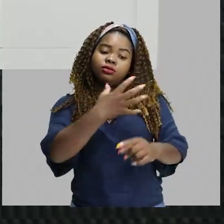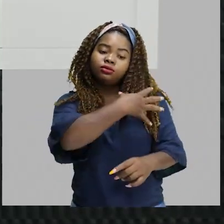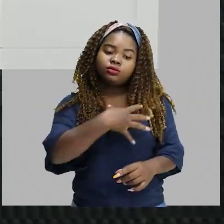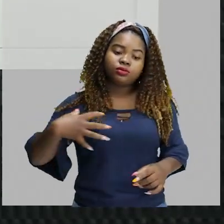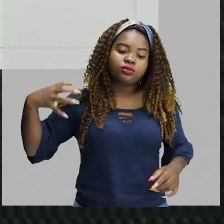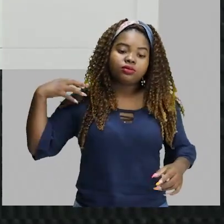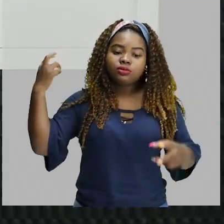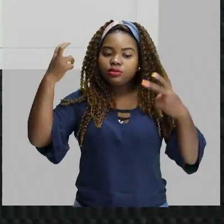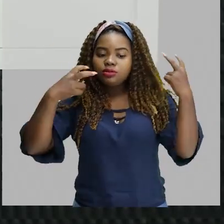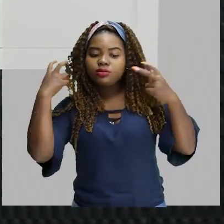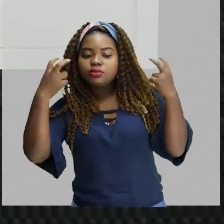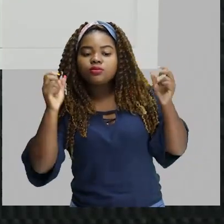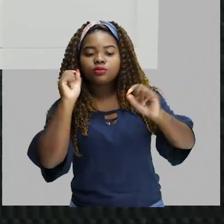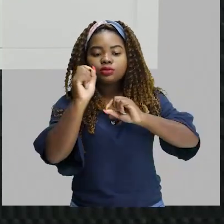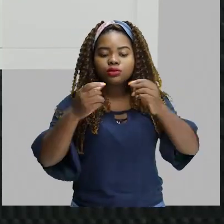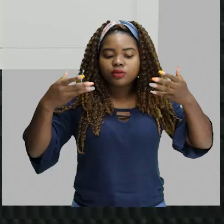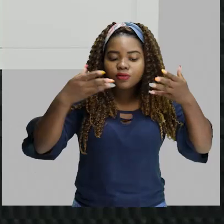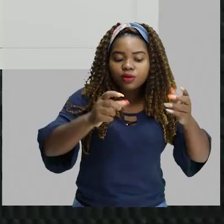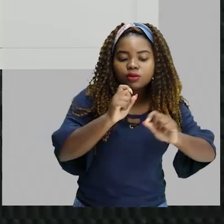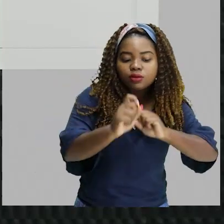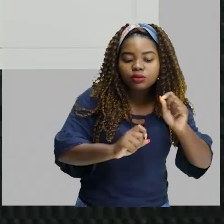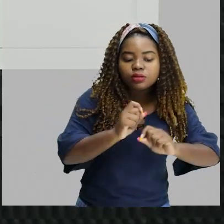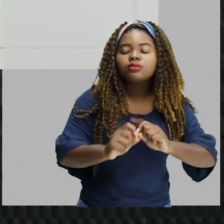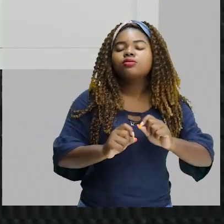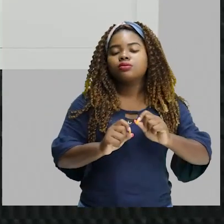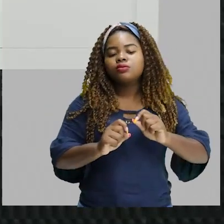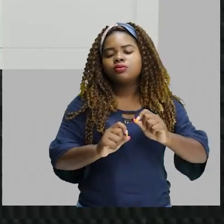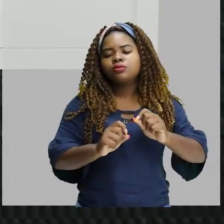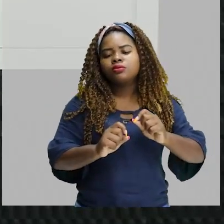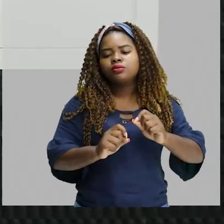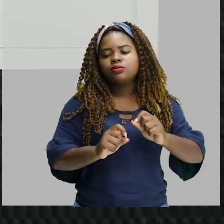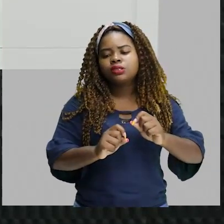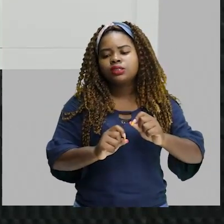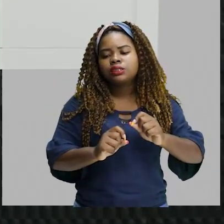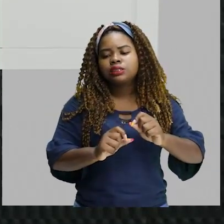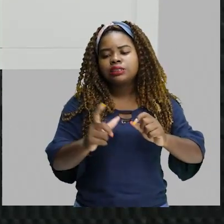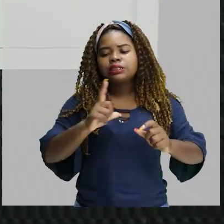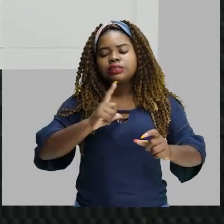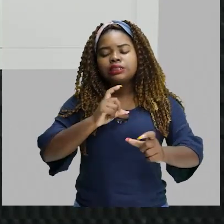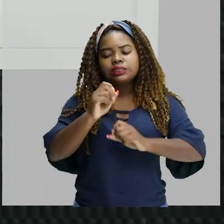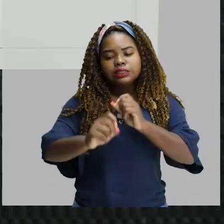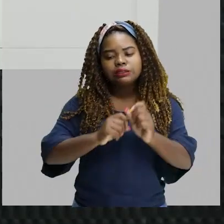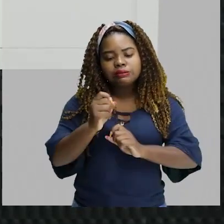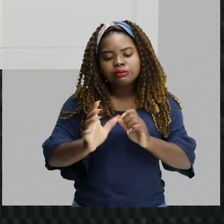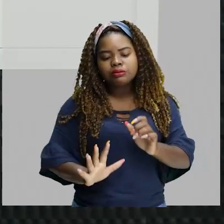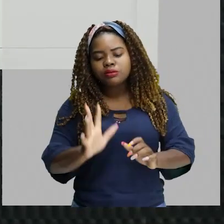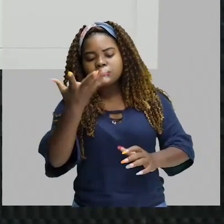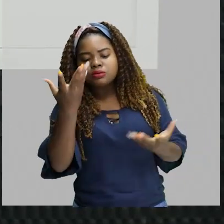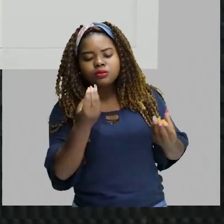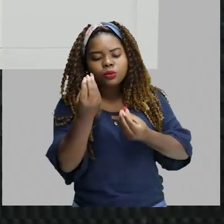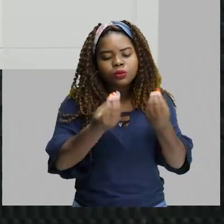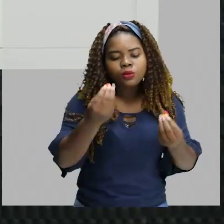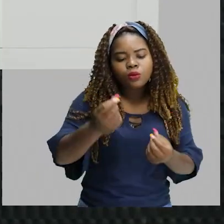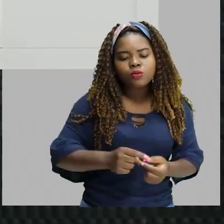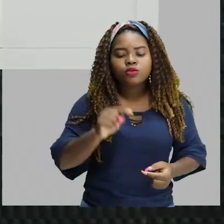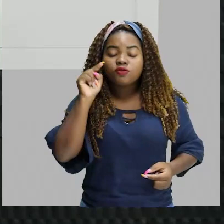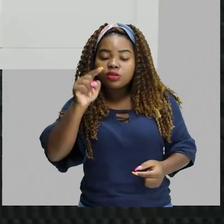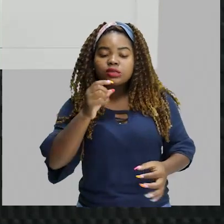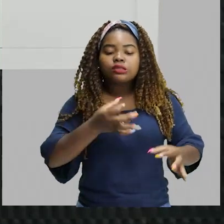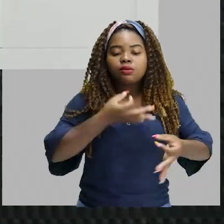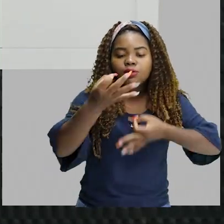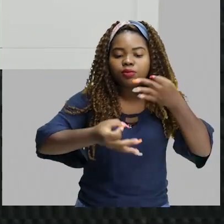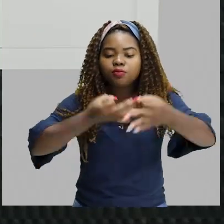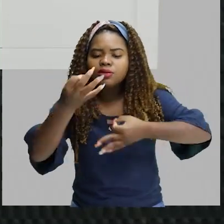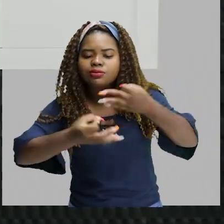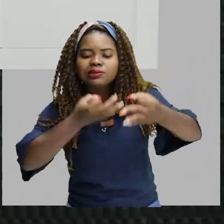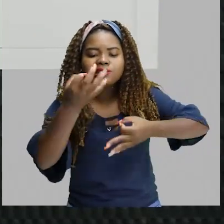estar preocupado, claro, em criar uma forma, tá, de você argumentar e que ela tenha uma